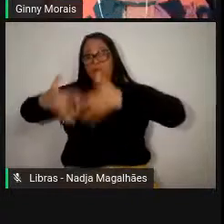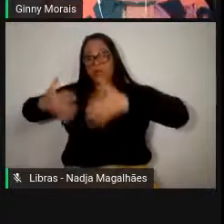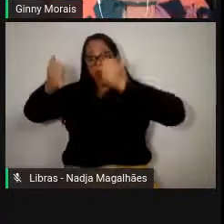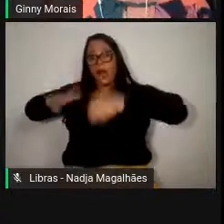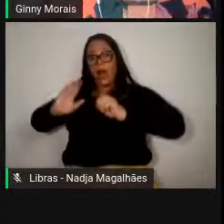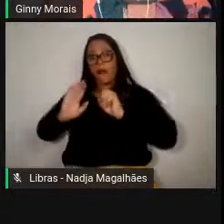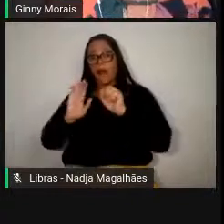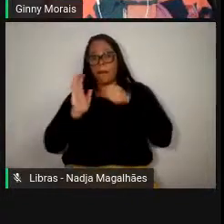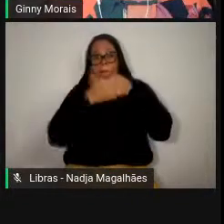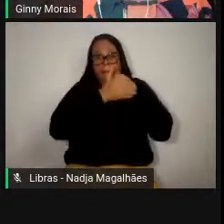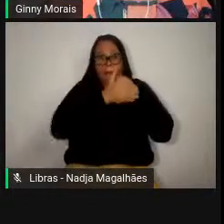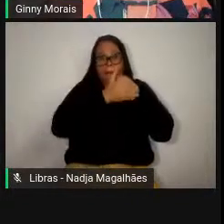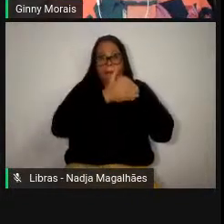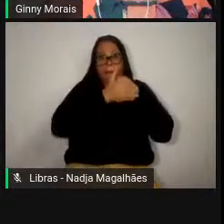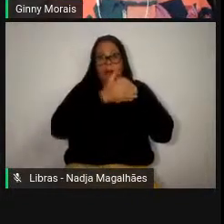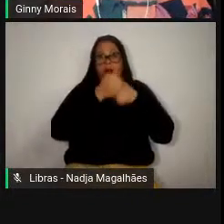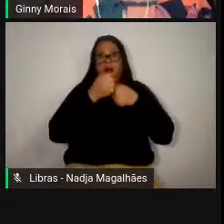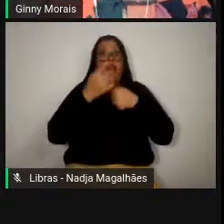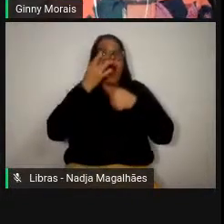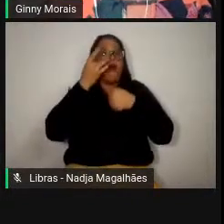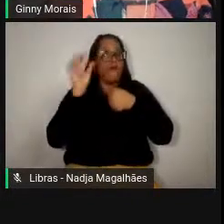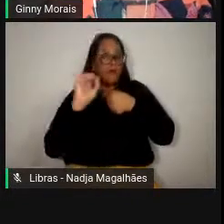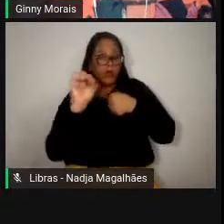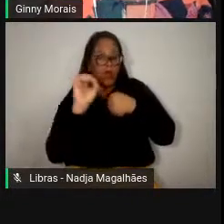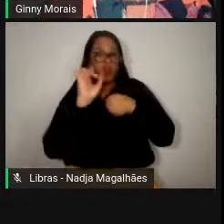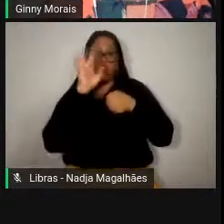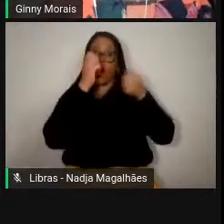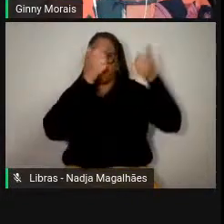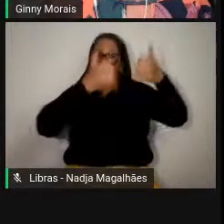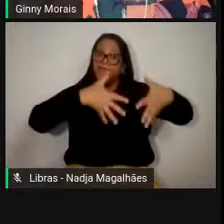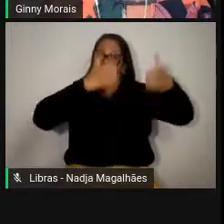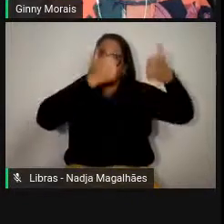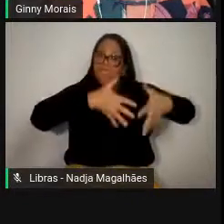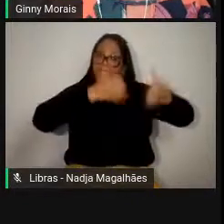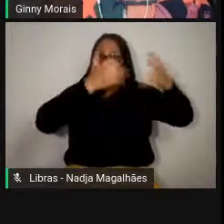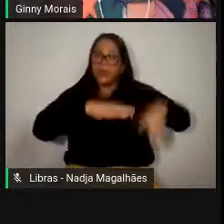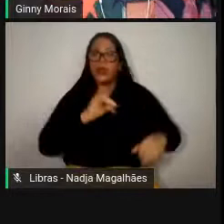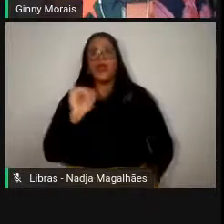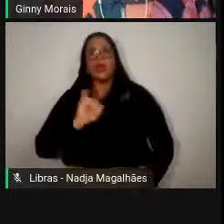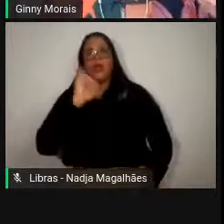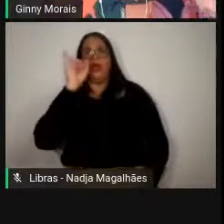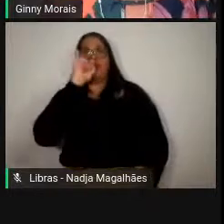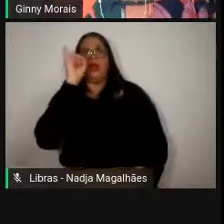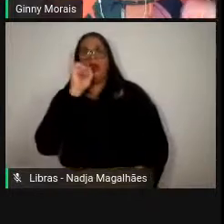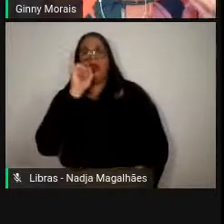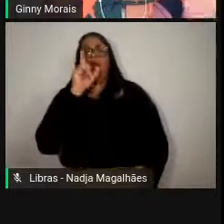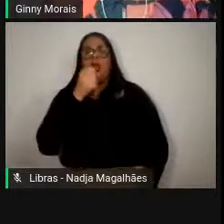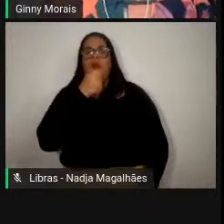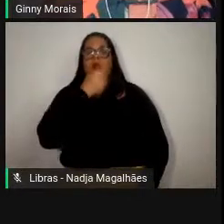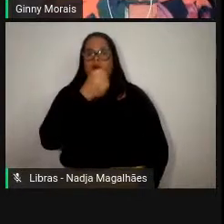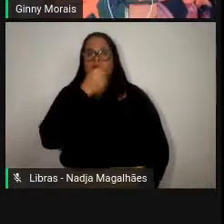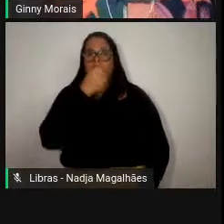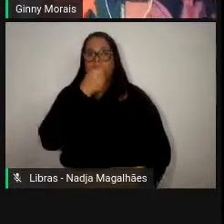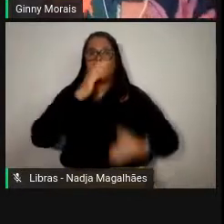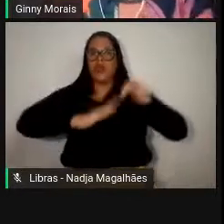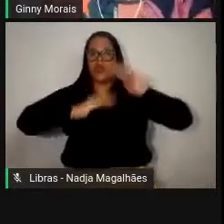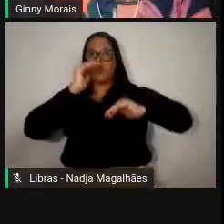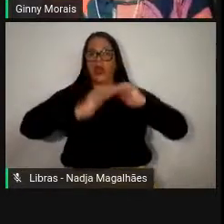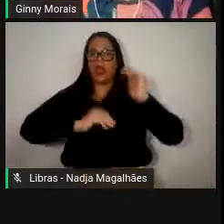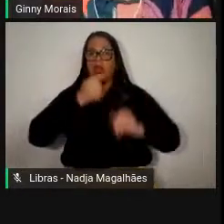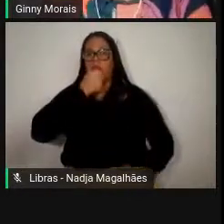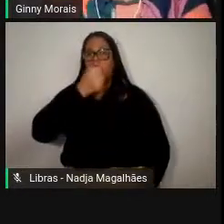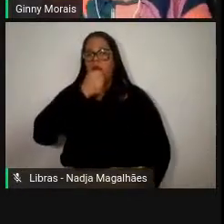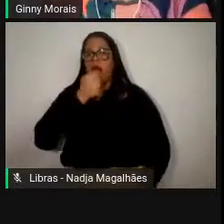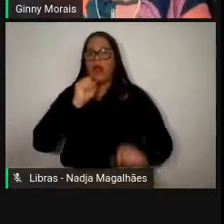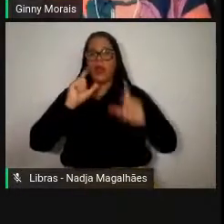tela. E 46% apresenta informações com jornalistas aparecendo na